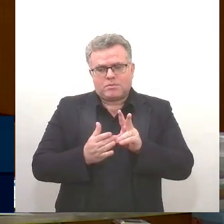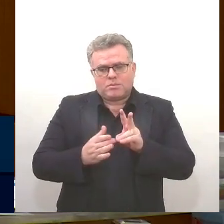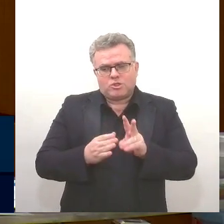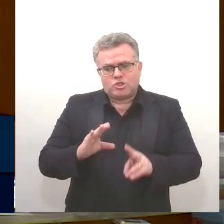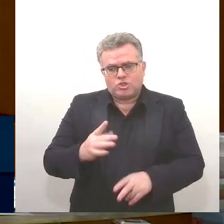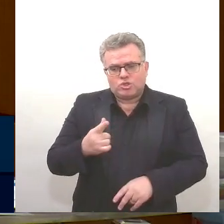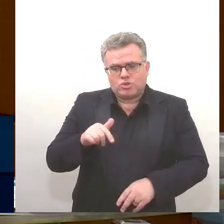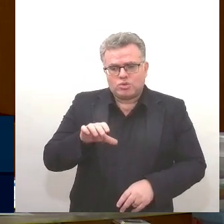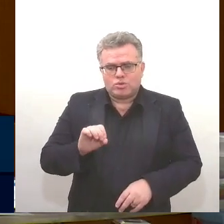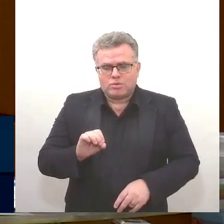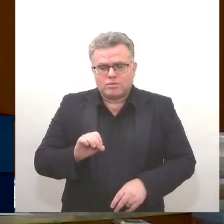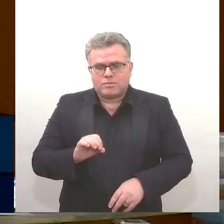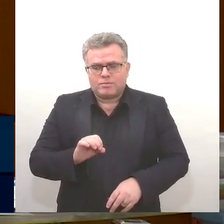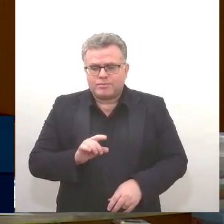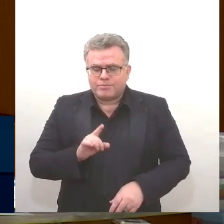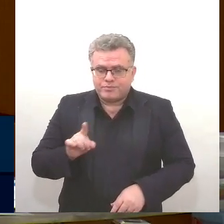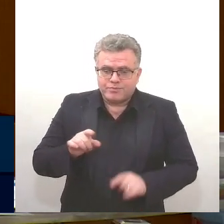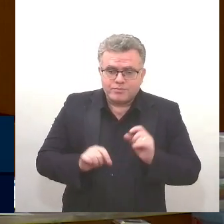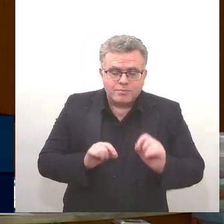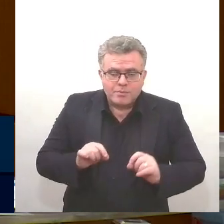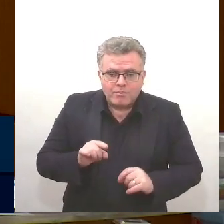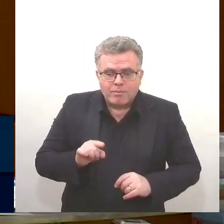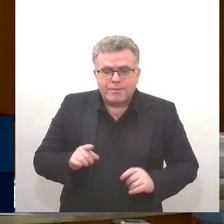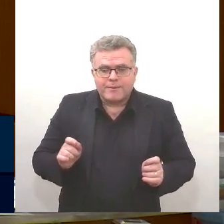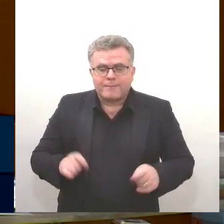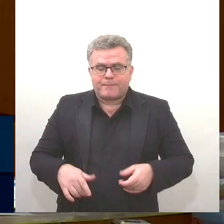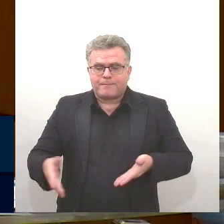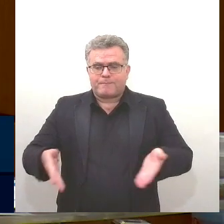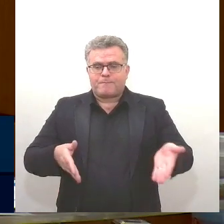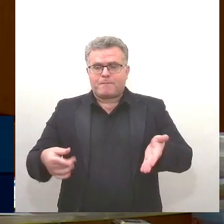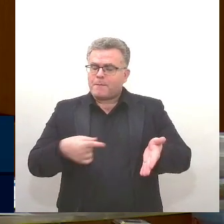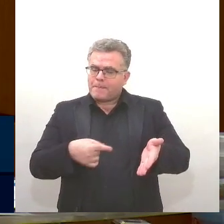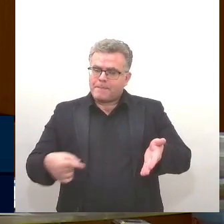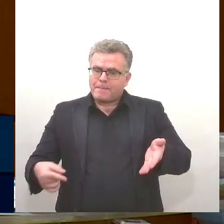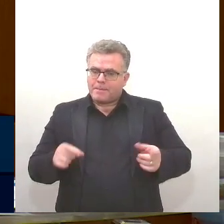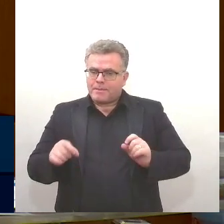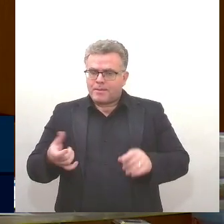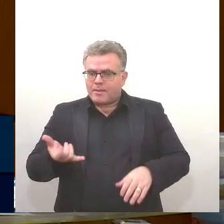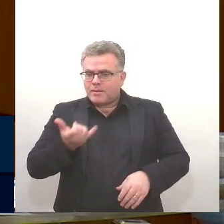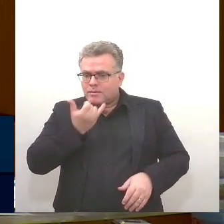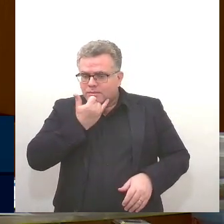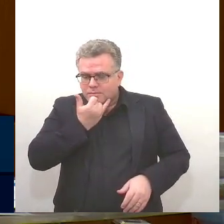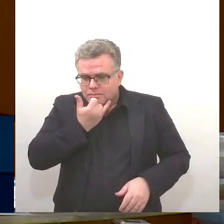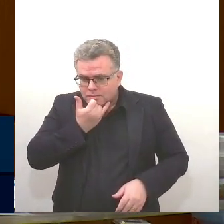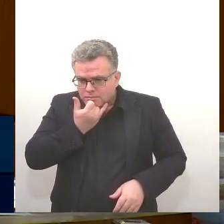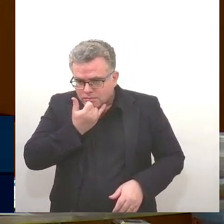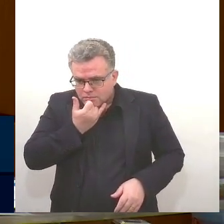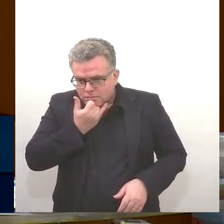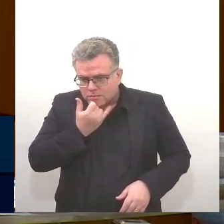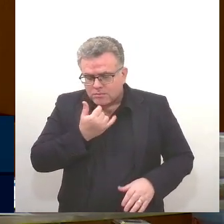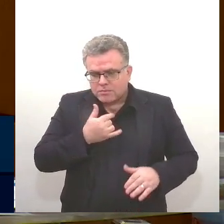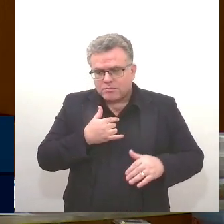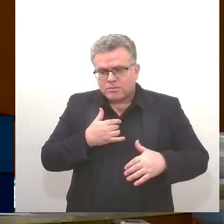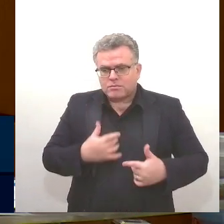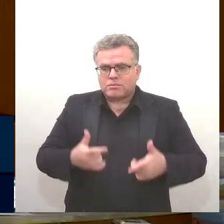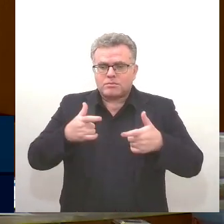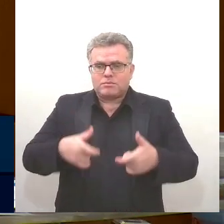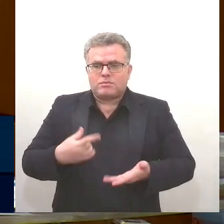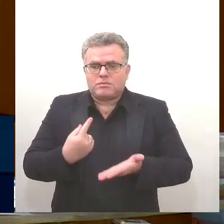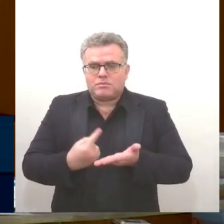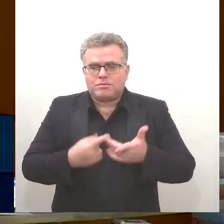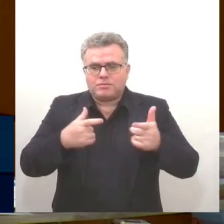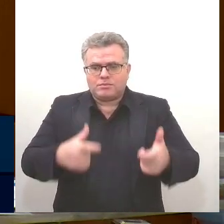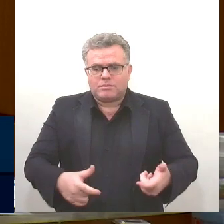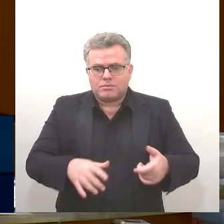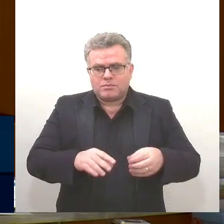Marcos temporal né que infelizmente quer demarcar somente as terras Quando